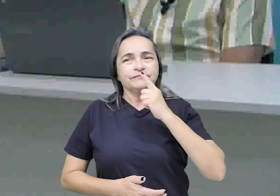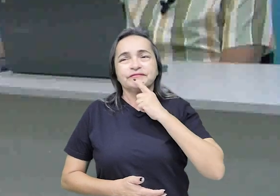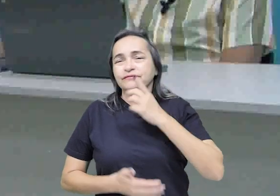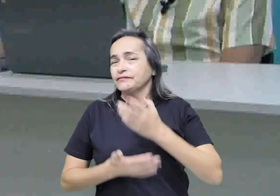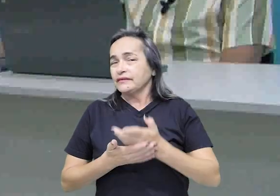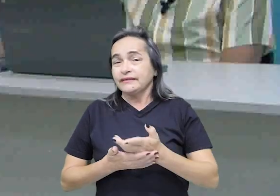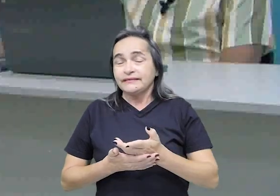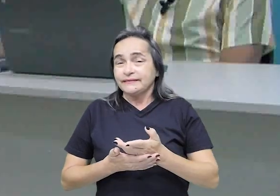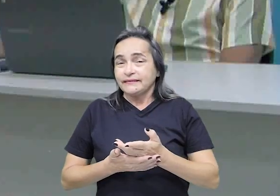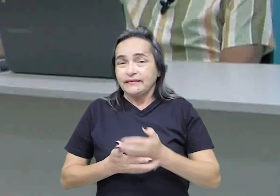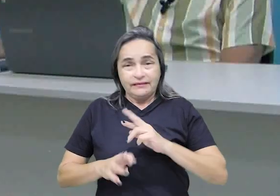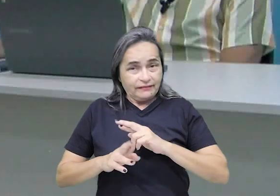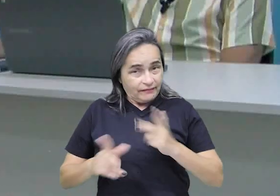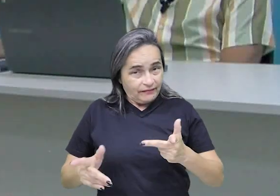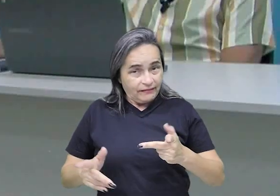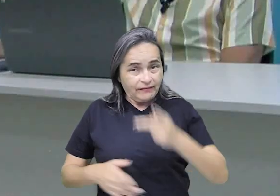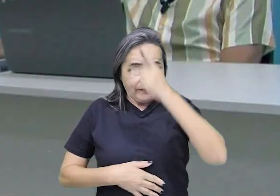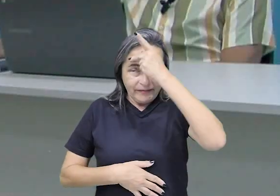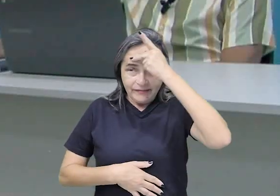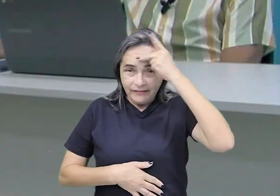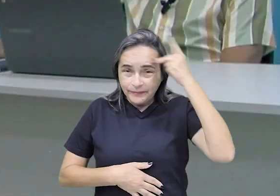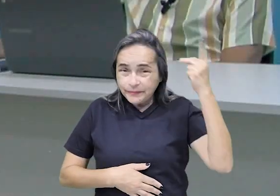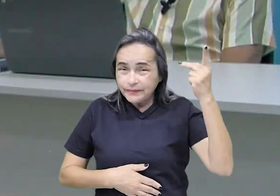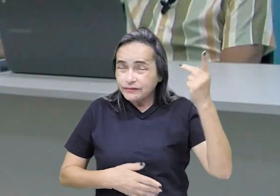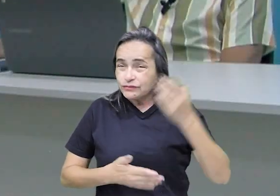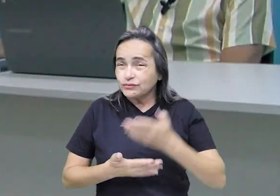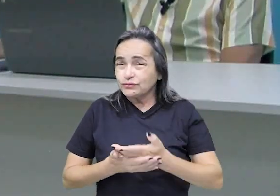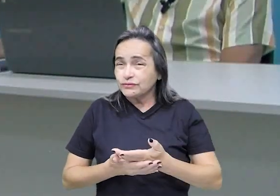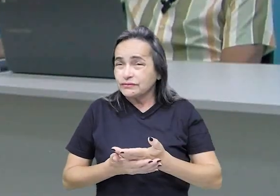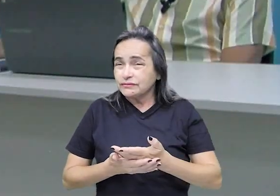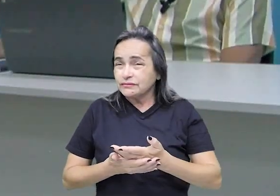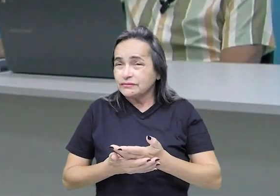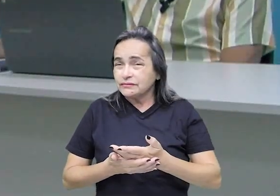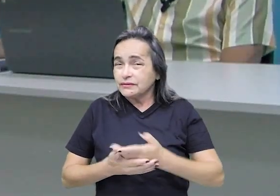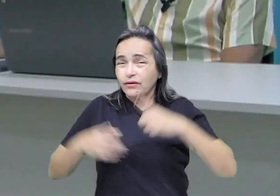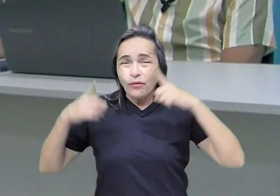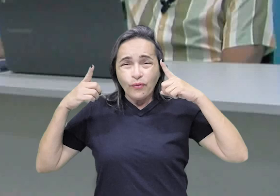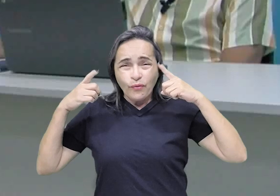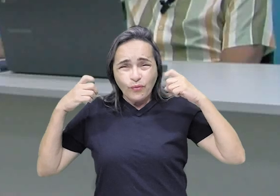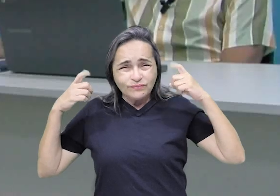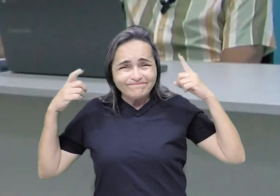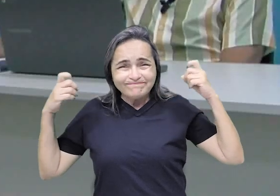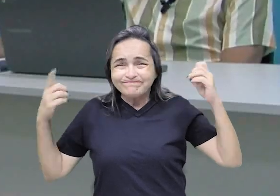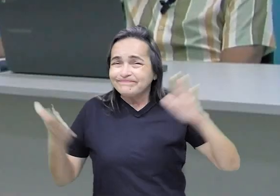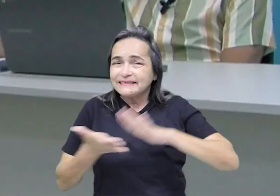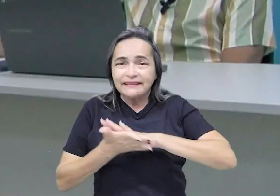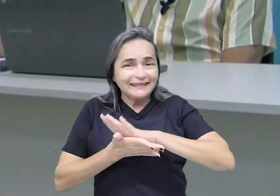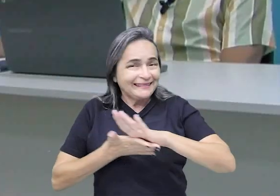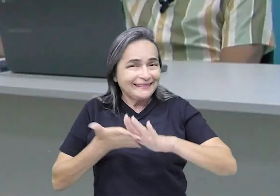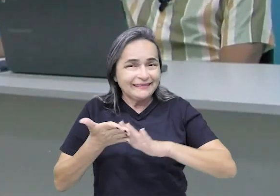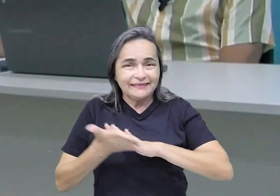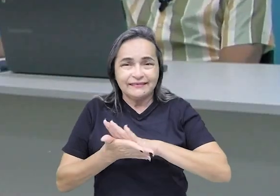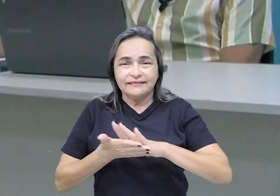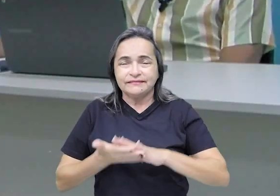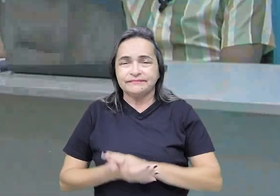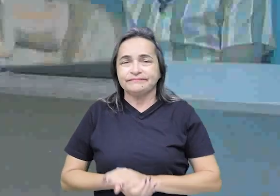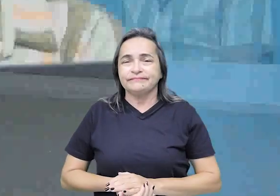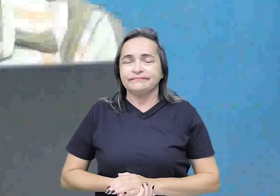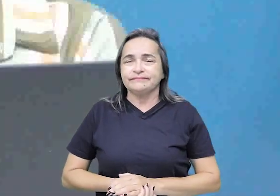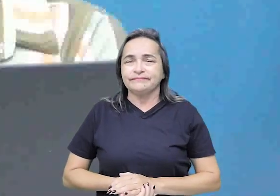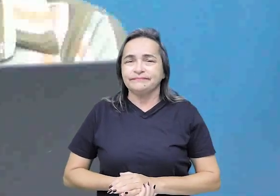pessoa totalmente alheia às condições de ouvir. Entendi.